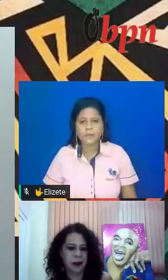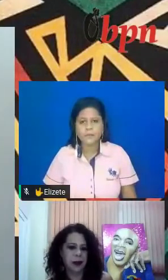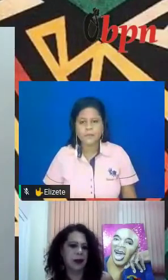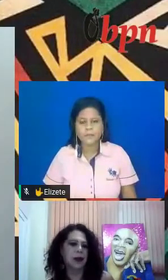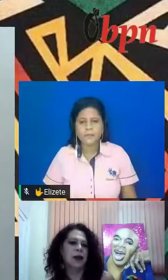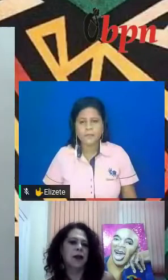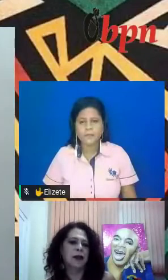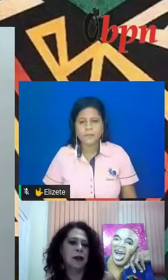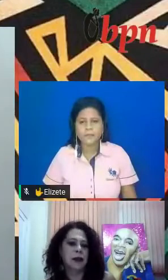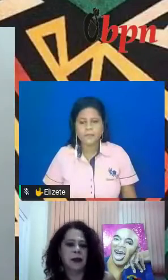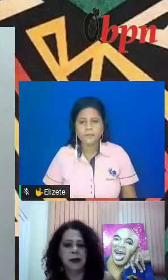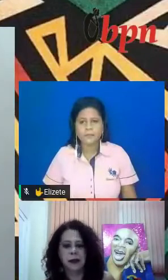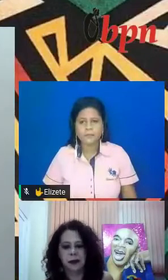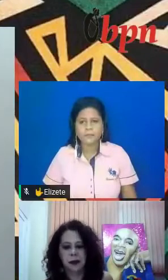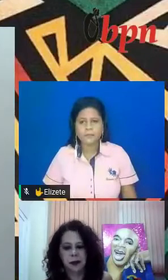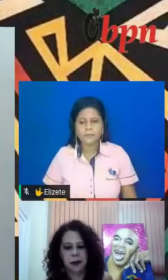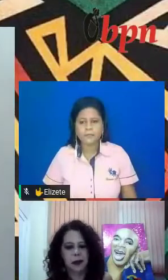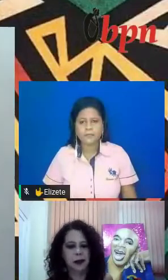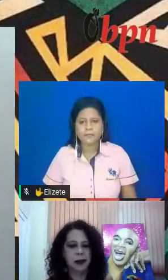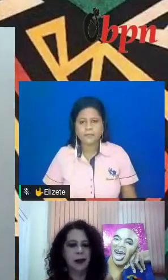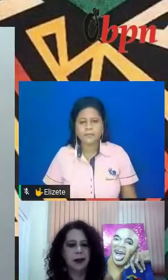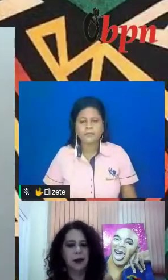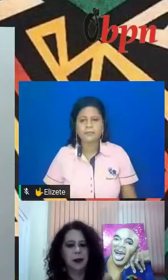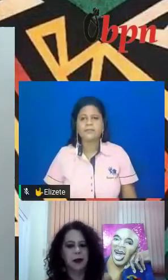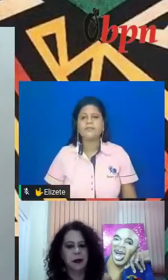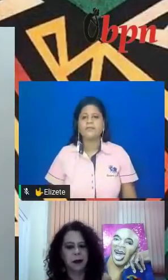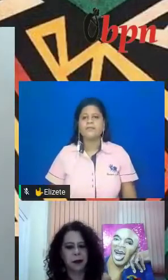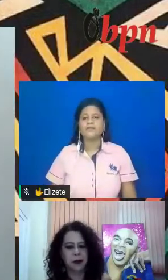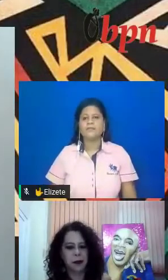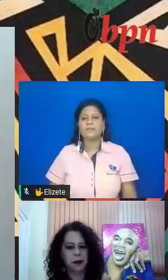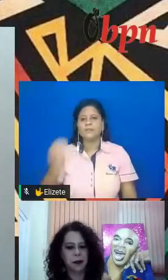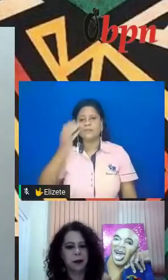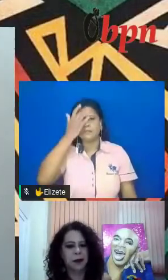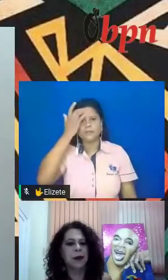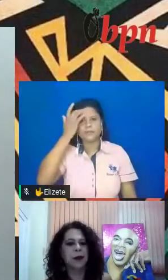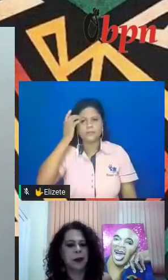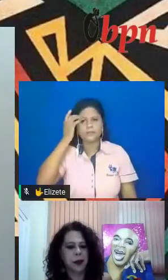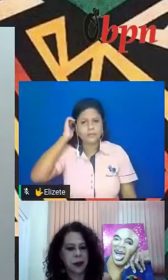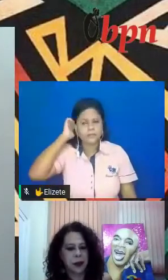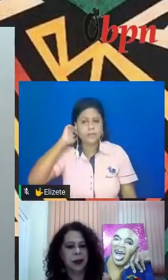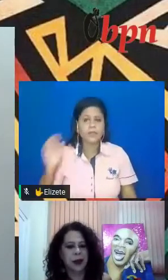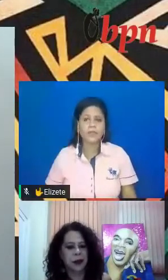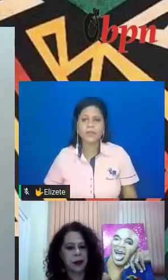Esse sujeito e essas coletividades, quando elas se apossam da escrita,